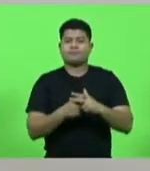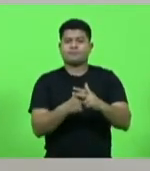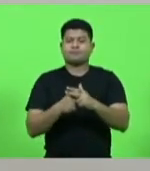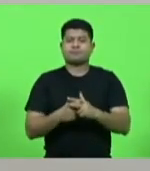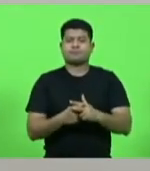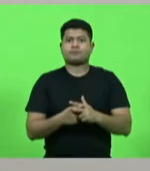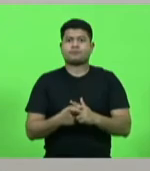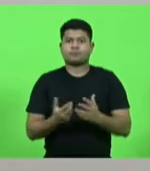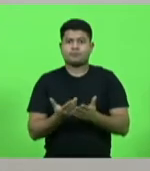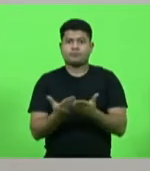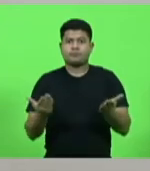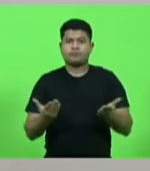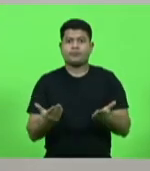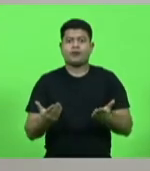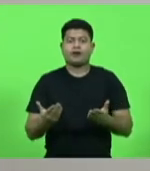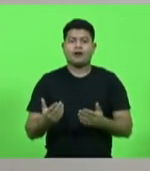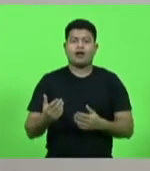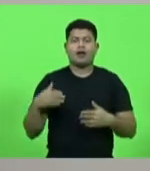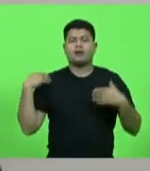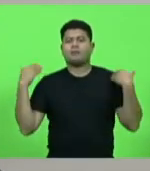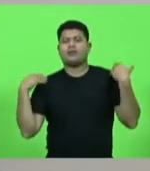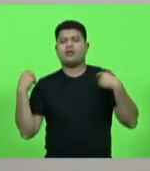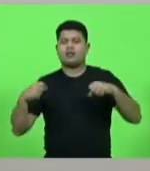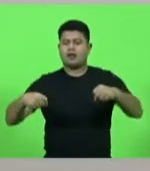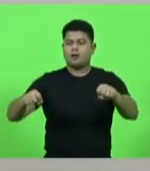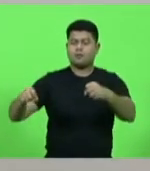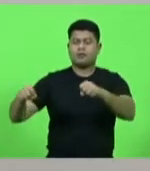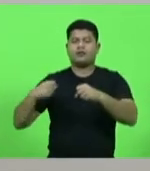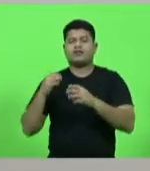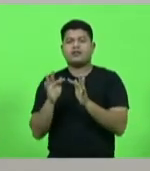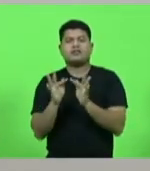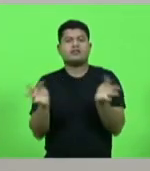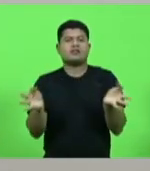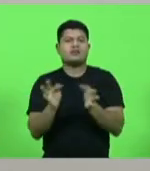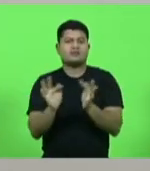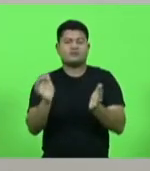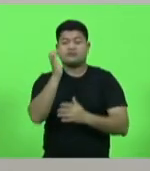Passear de motocicleta é muito simples, muito fácil.